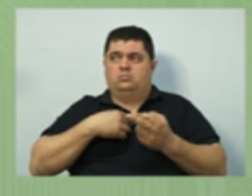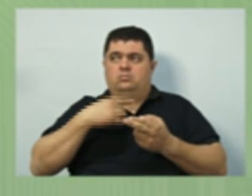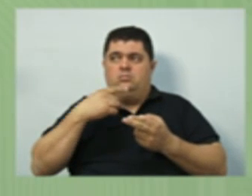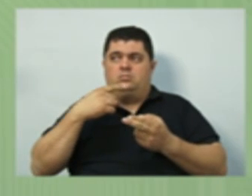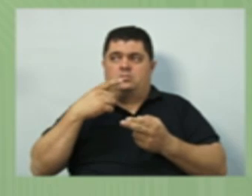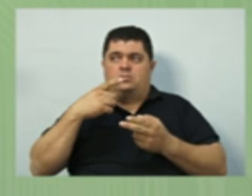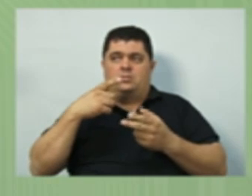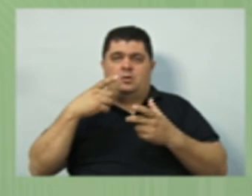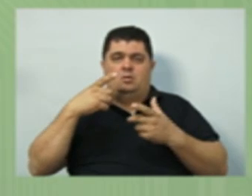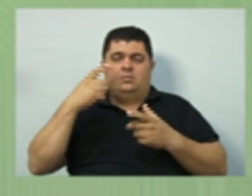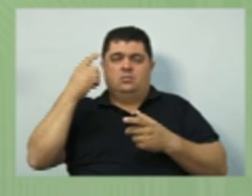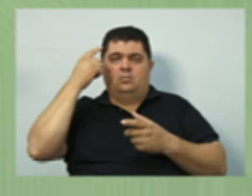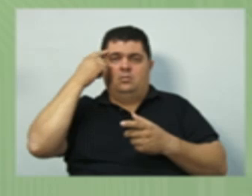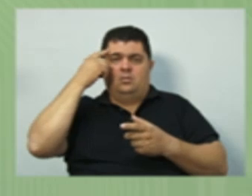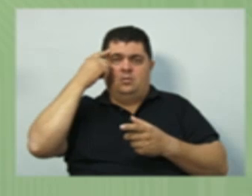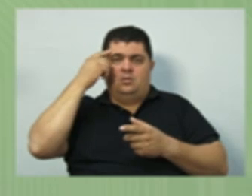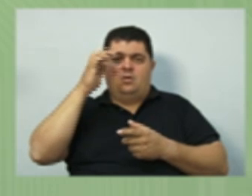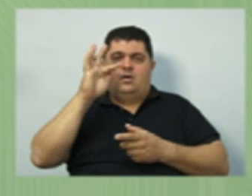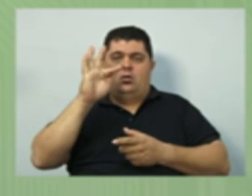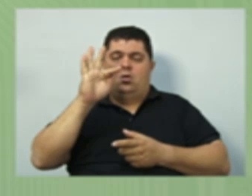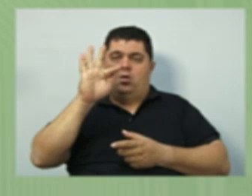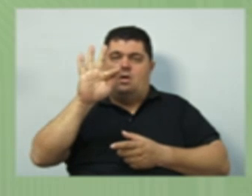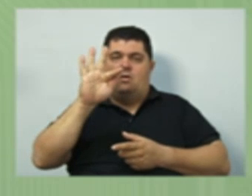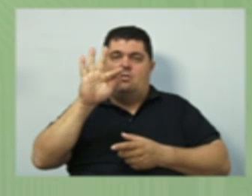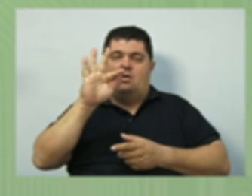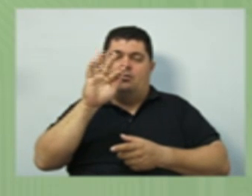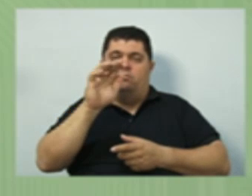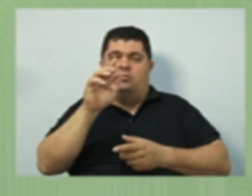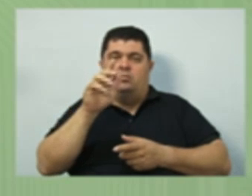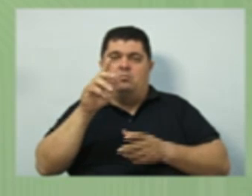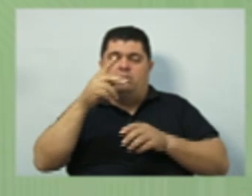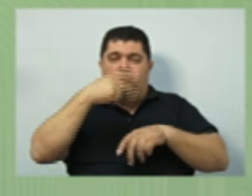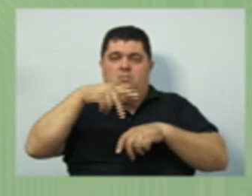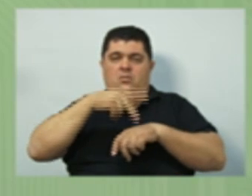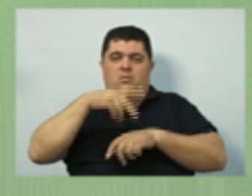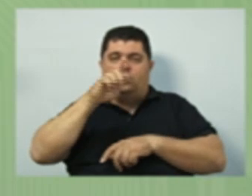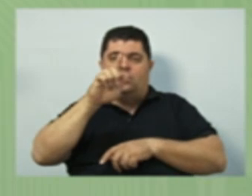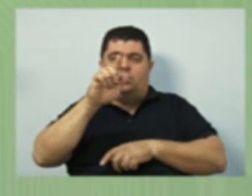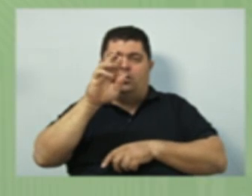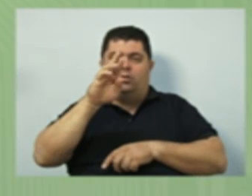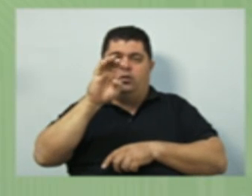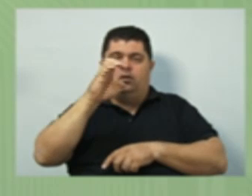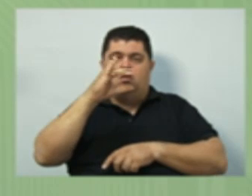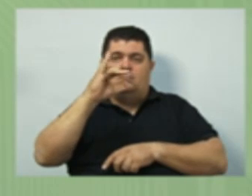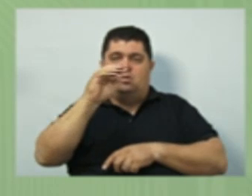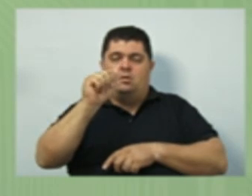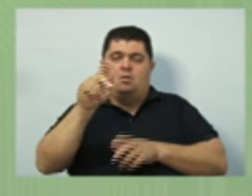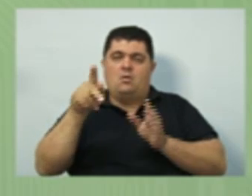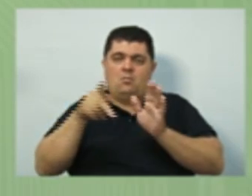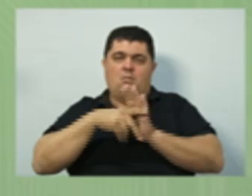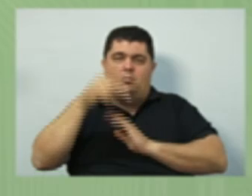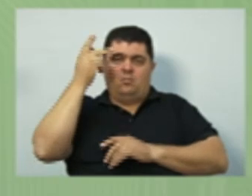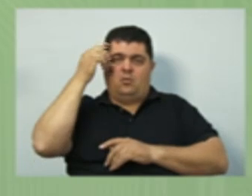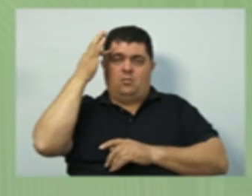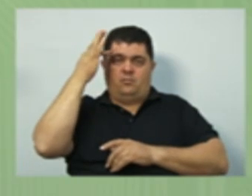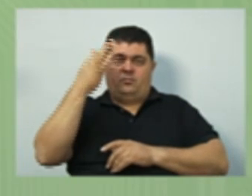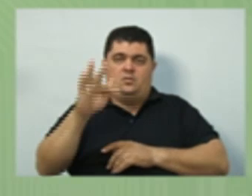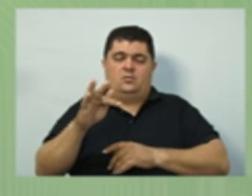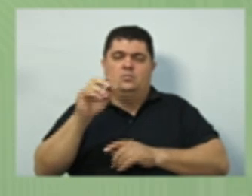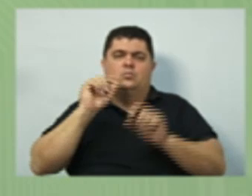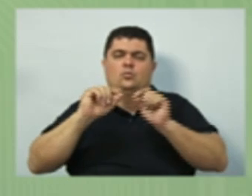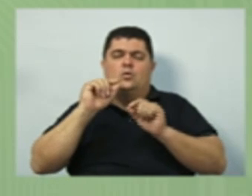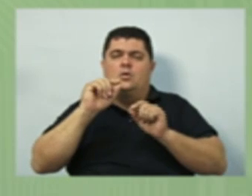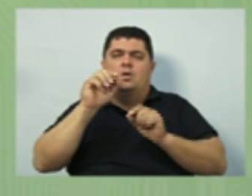símbolo. Este símbolo aí é o F grego, o F que utilizamos em filosofia. Vamos entender o que